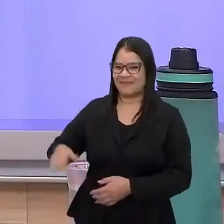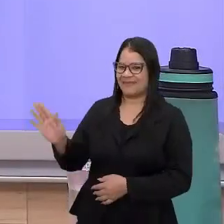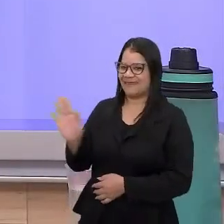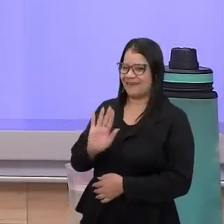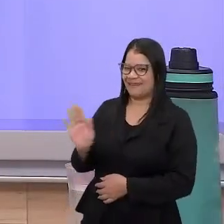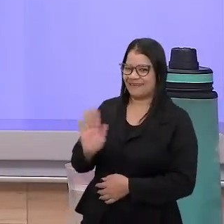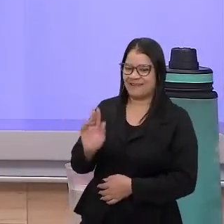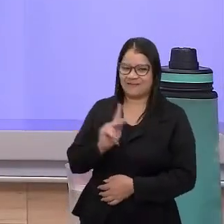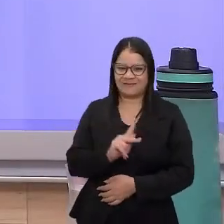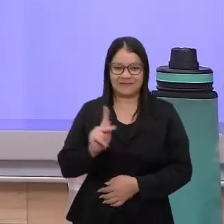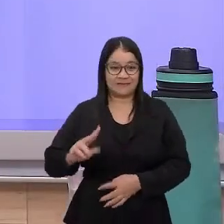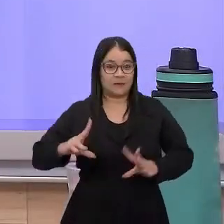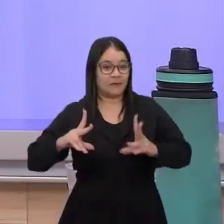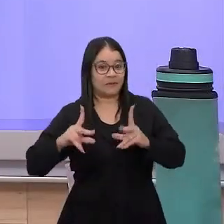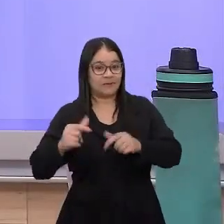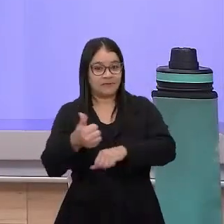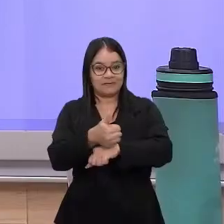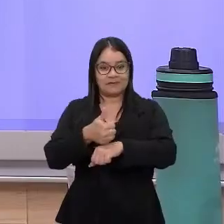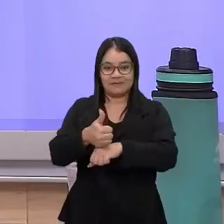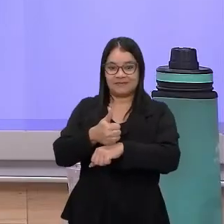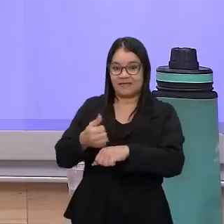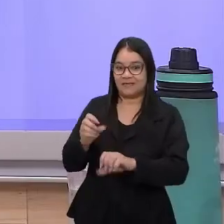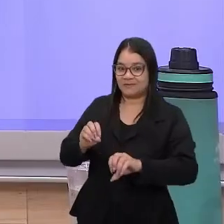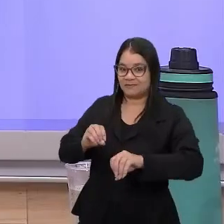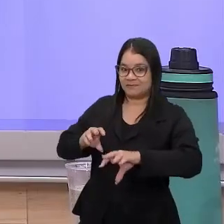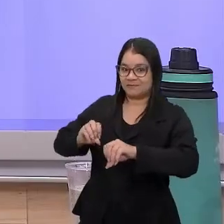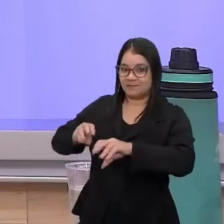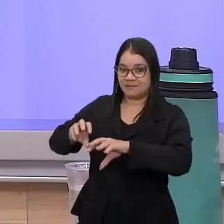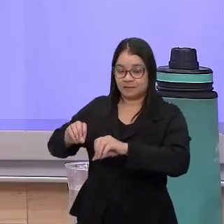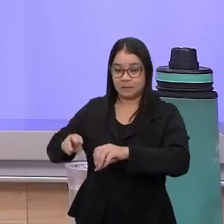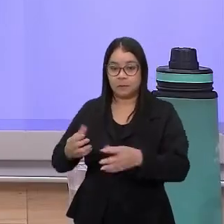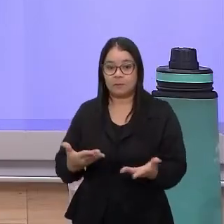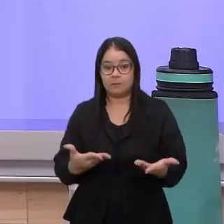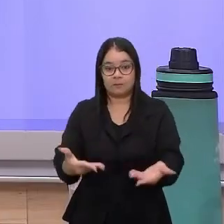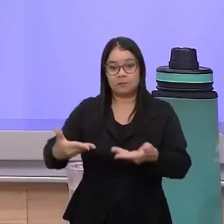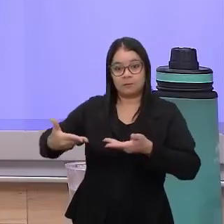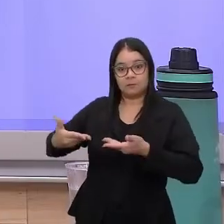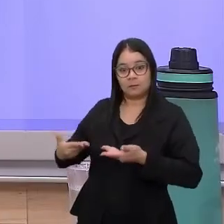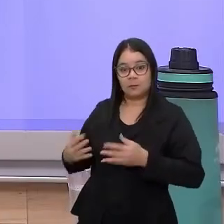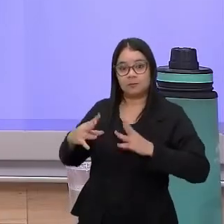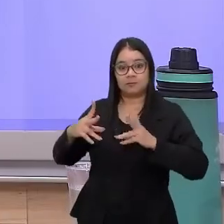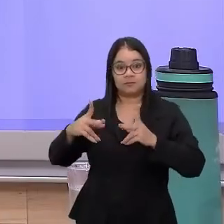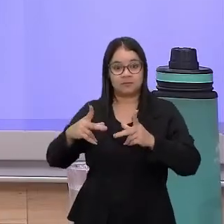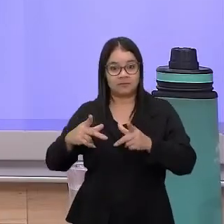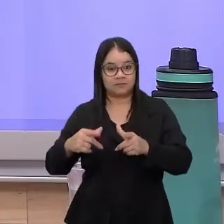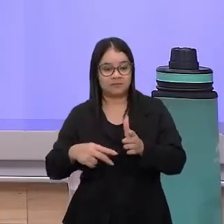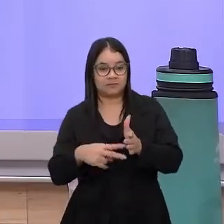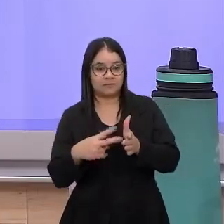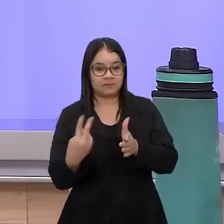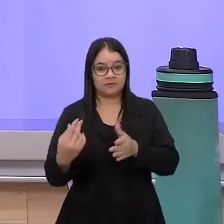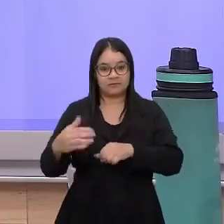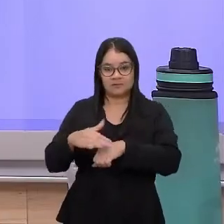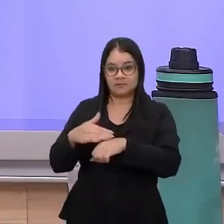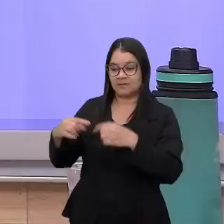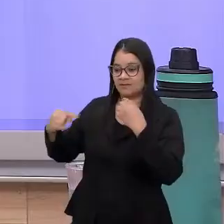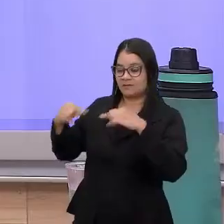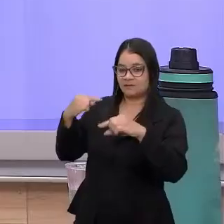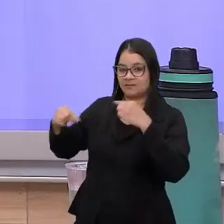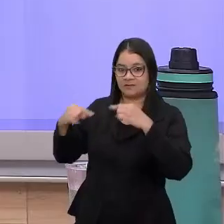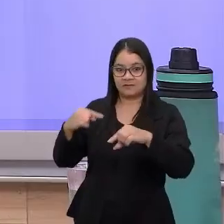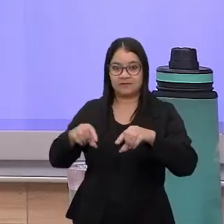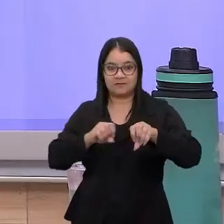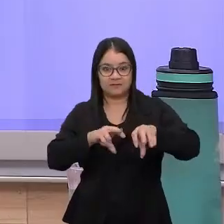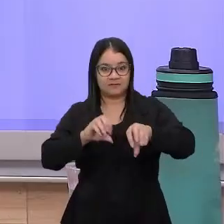Olá, professores, todos os profissionais da educação. Sejam bem-vindos ao segundo diálogo formativo do Programa de